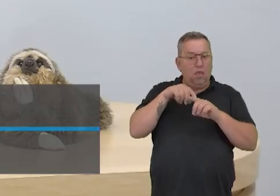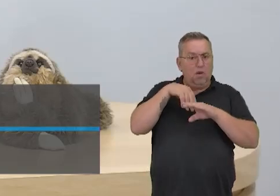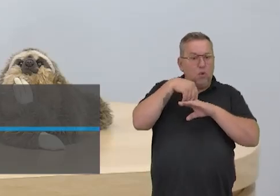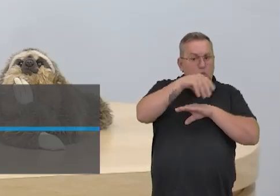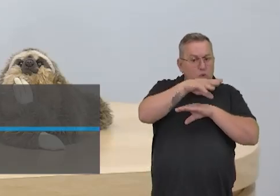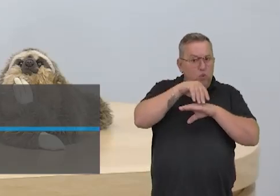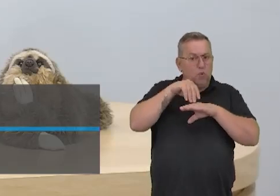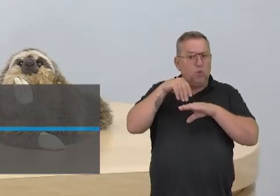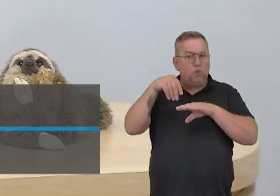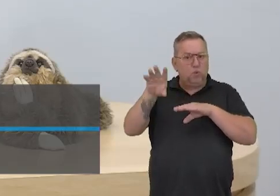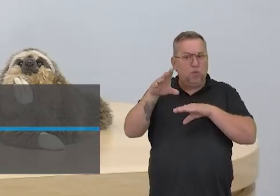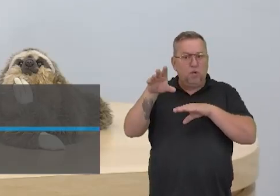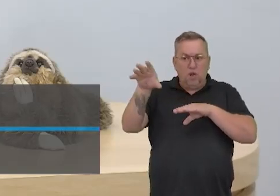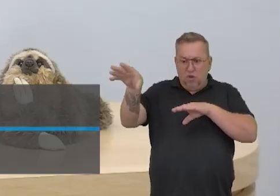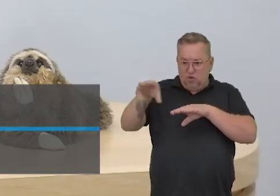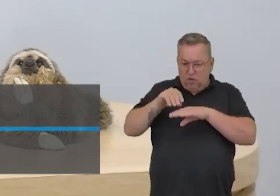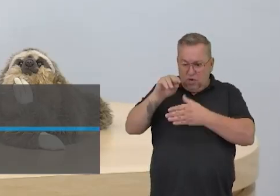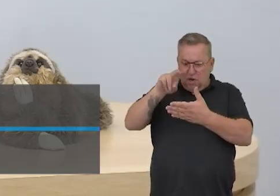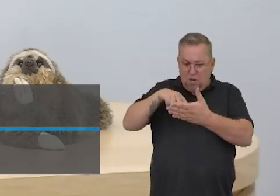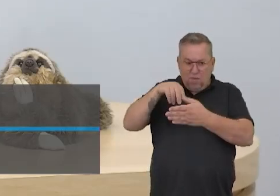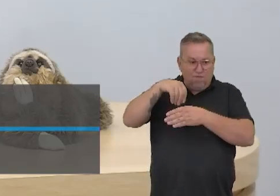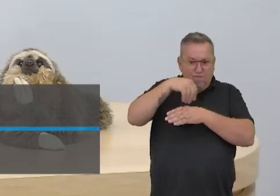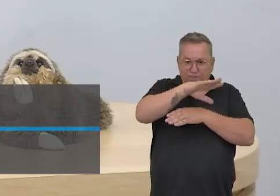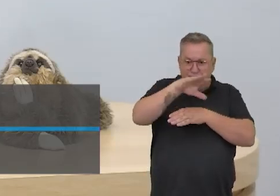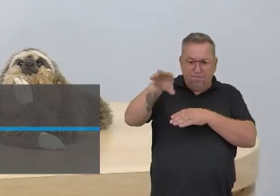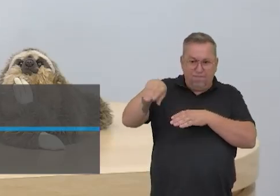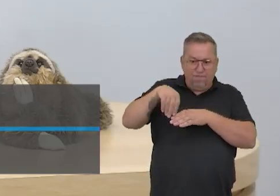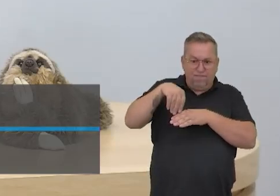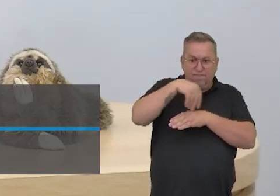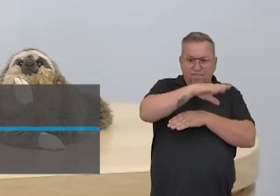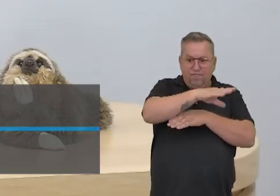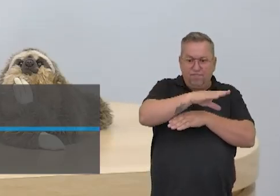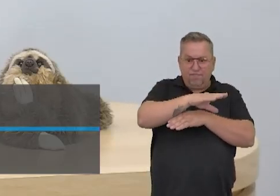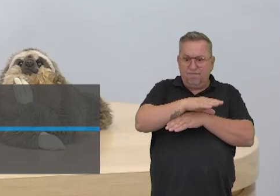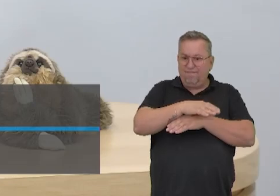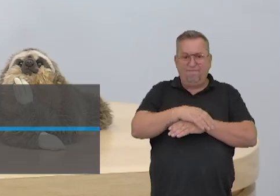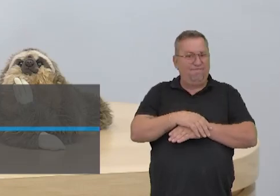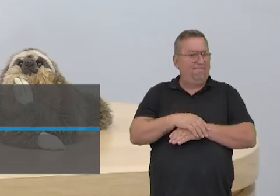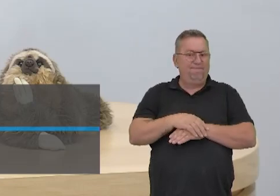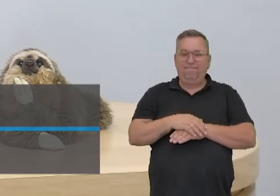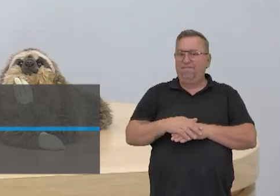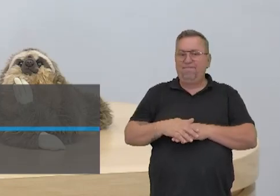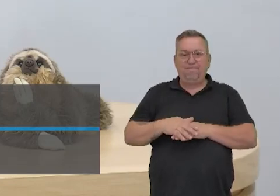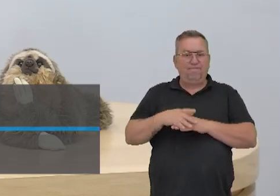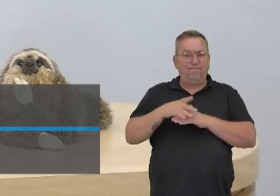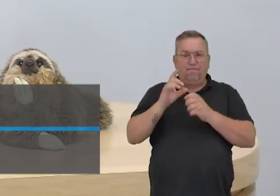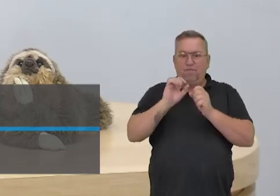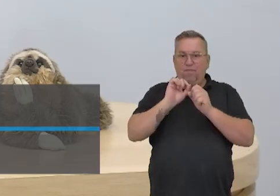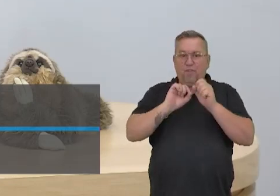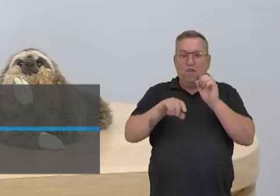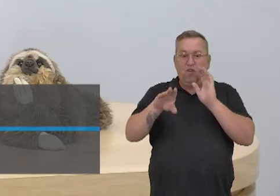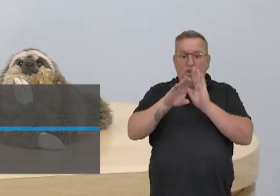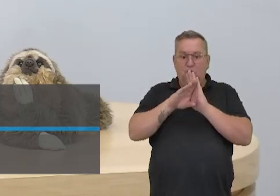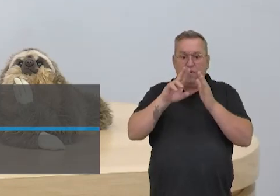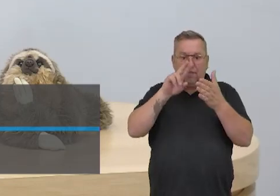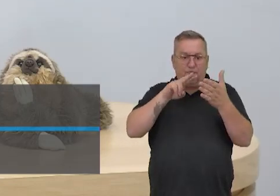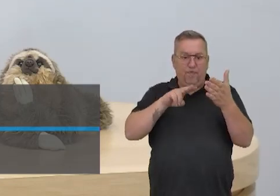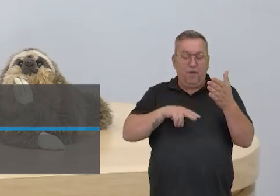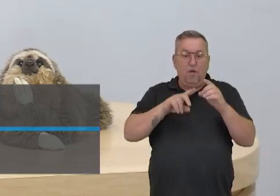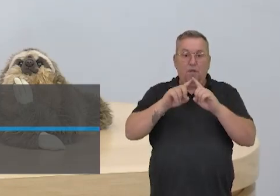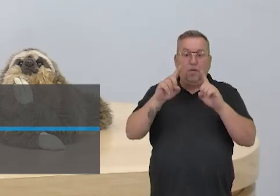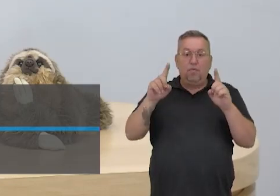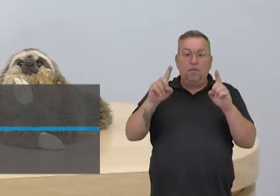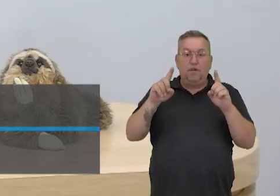tudo que chega para você de forma fácil, você acha que está fácil aquilo, né? Você não precisou pesquisar, chegou para você, mas